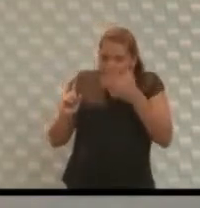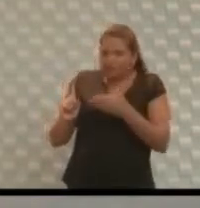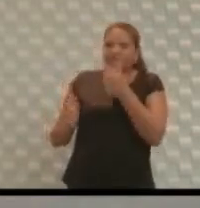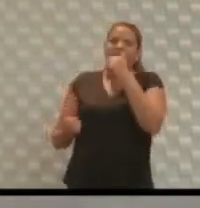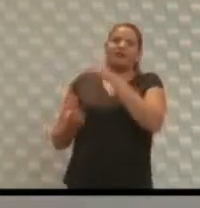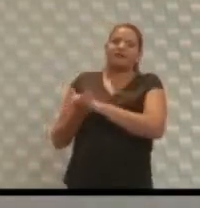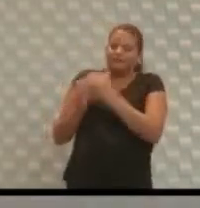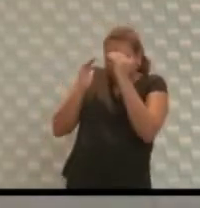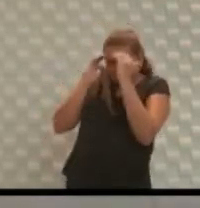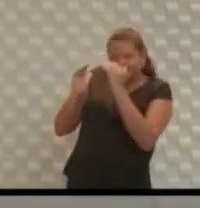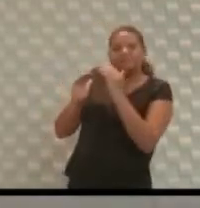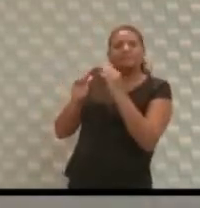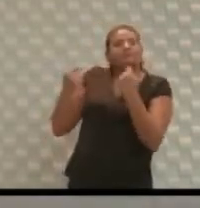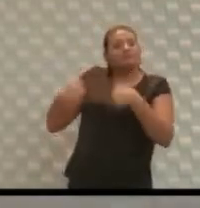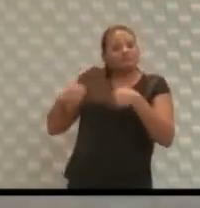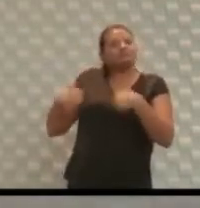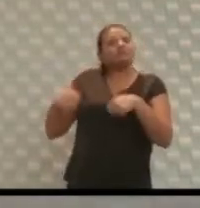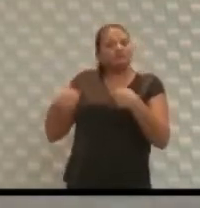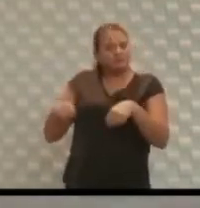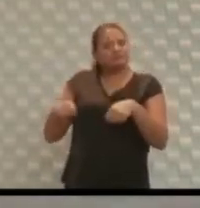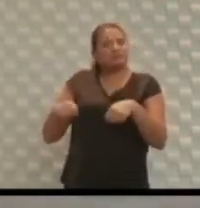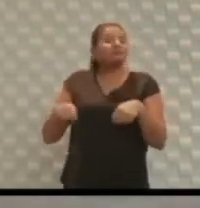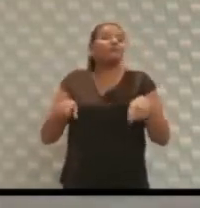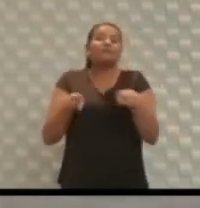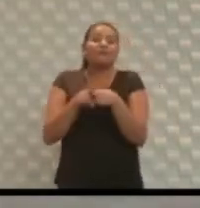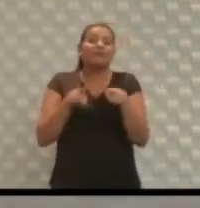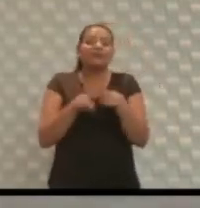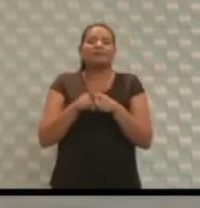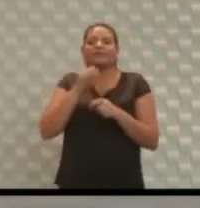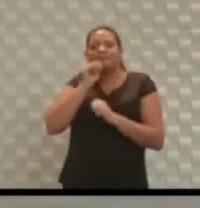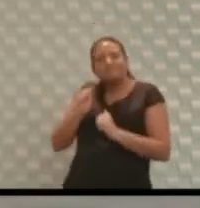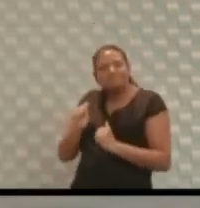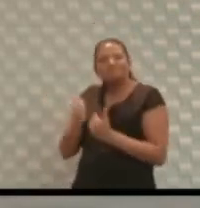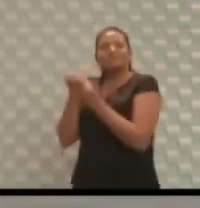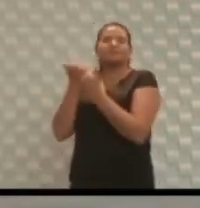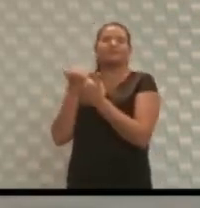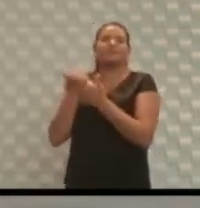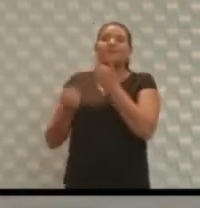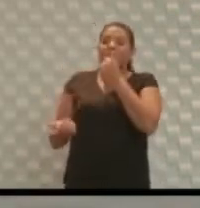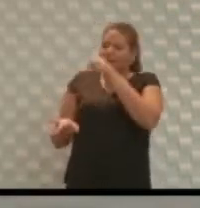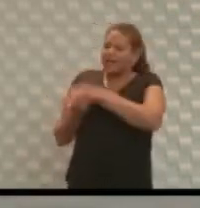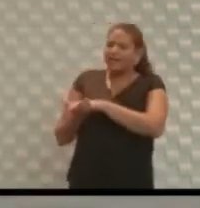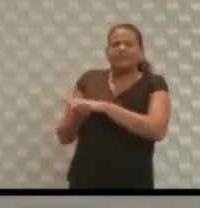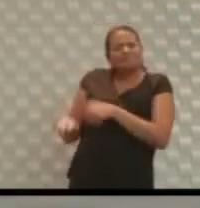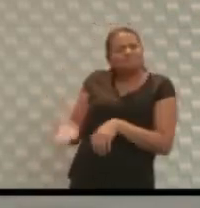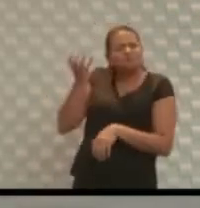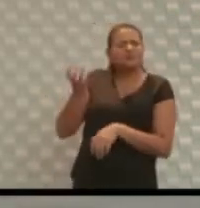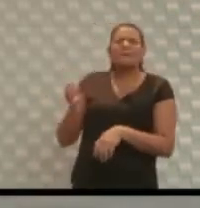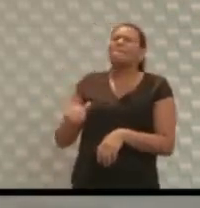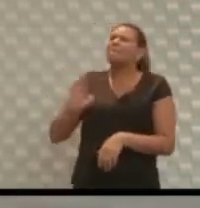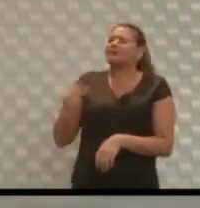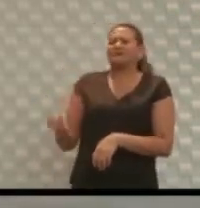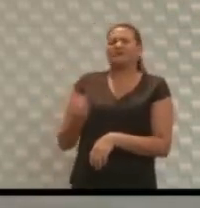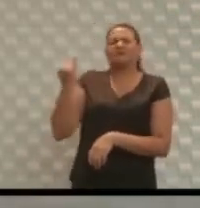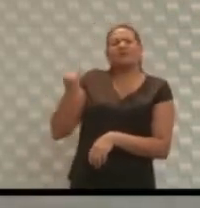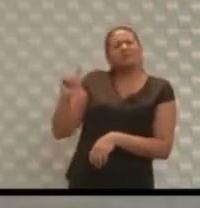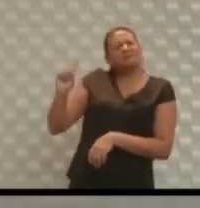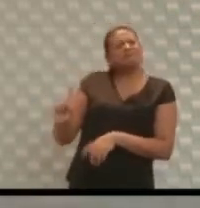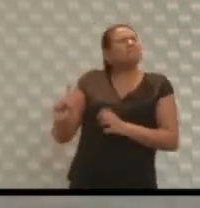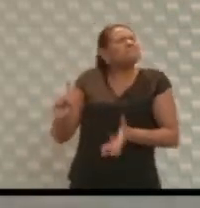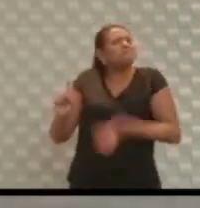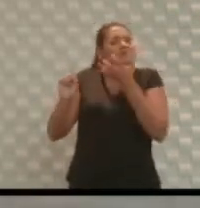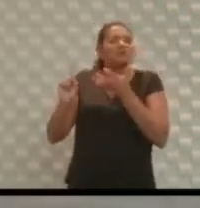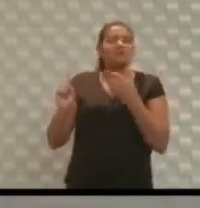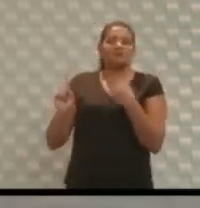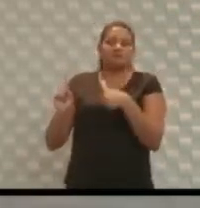A mulher deve fazer com que o marido se sinta a pessoa mais importante para ela, que de fato tem que ser. Né? Às vezes a